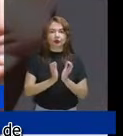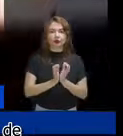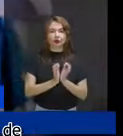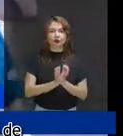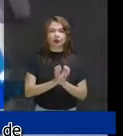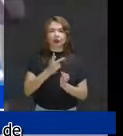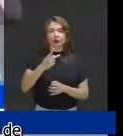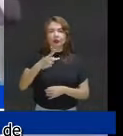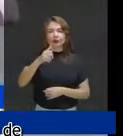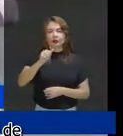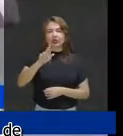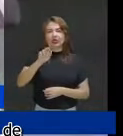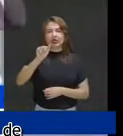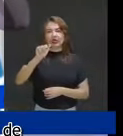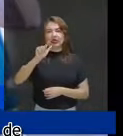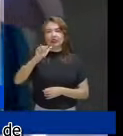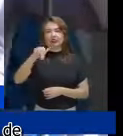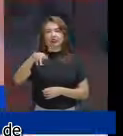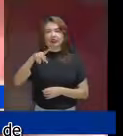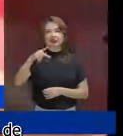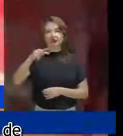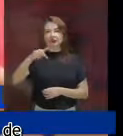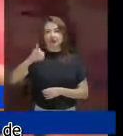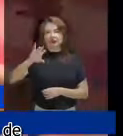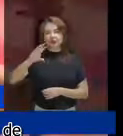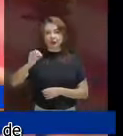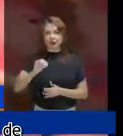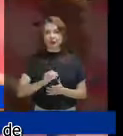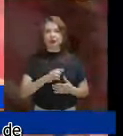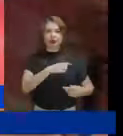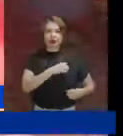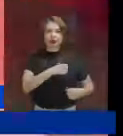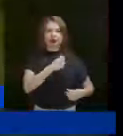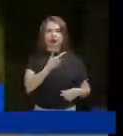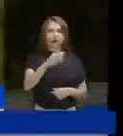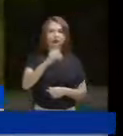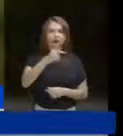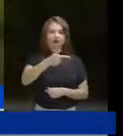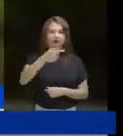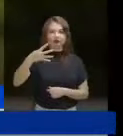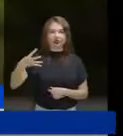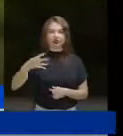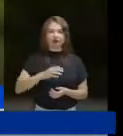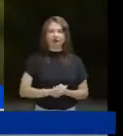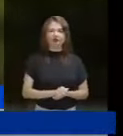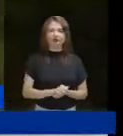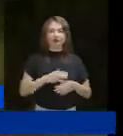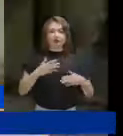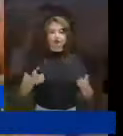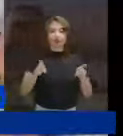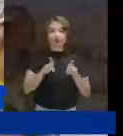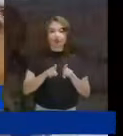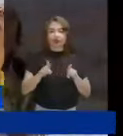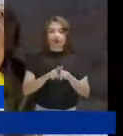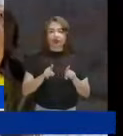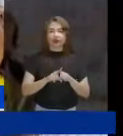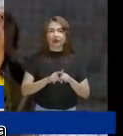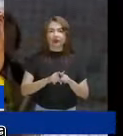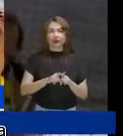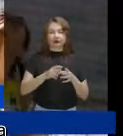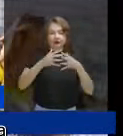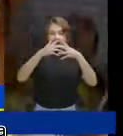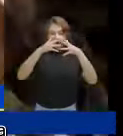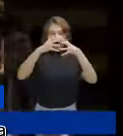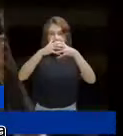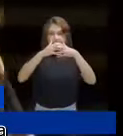disputar os Jogos Paralímpicos de Paris em agosto de 2024. Em consequência da paralisia as cerebral, fotos